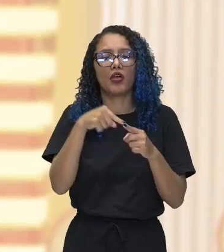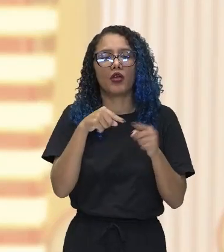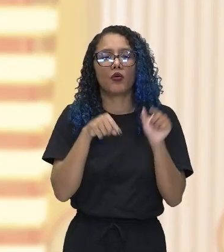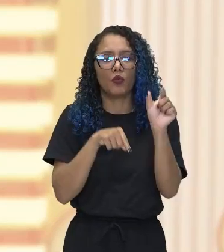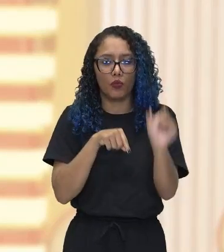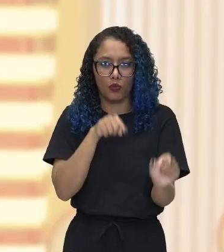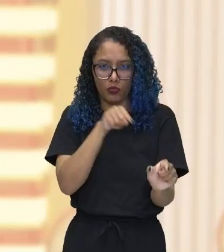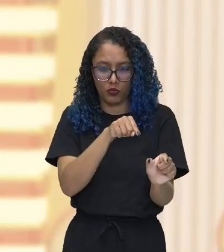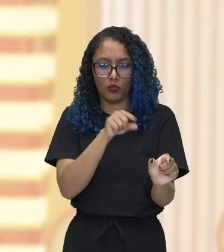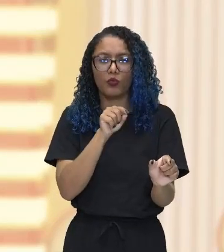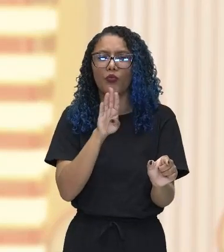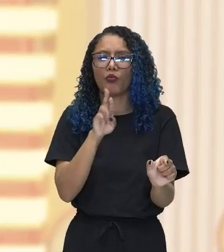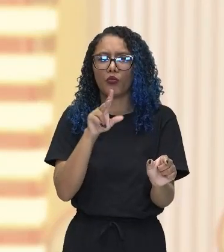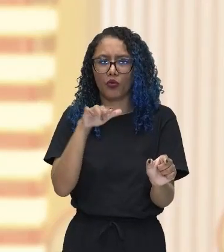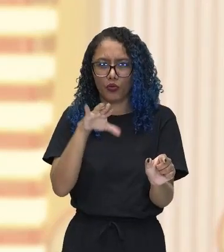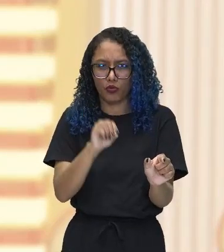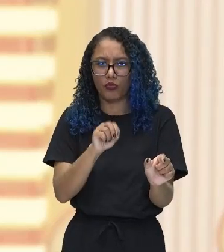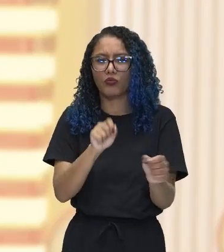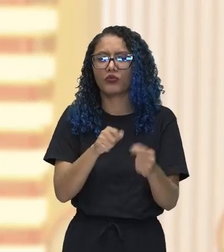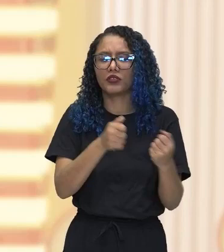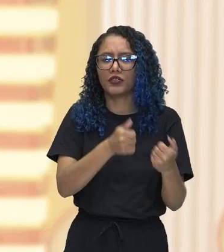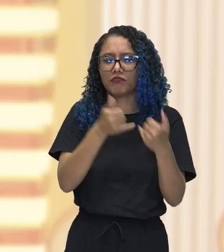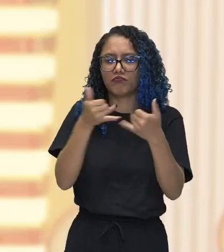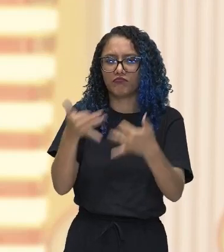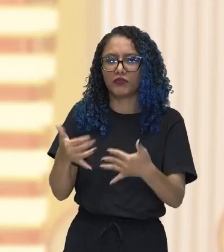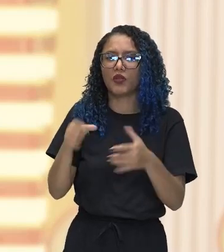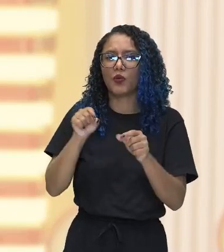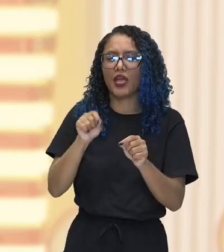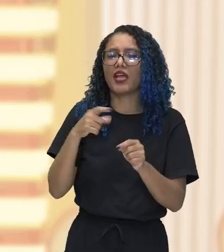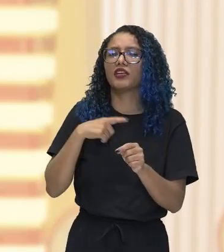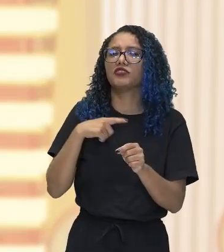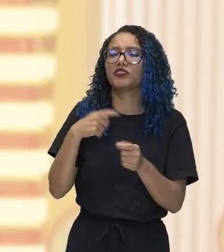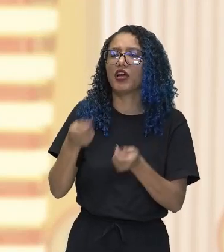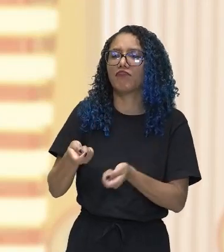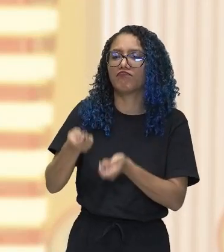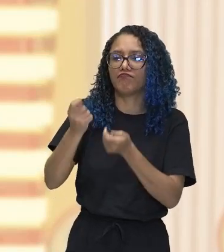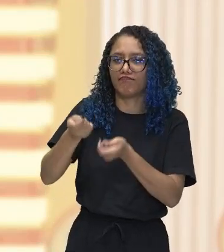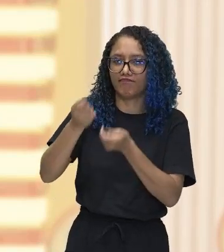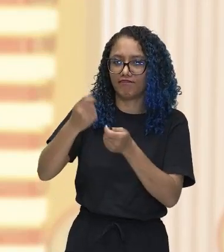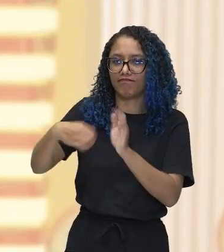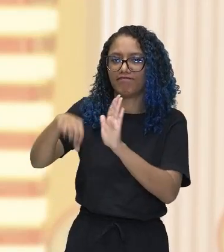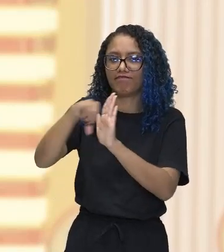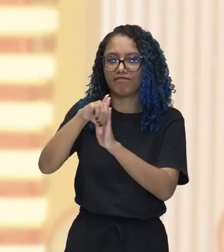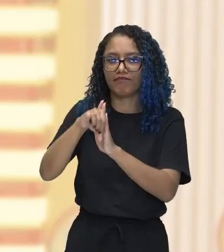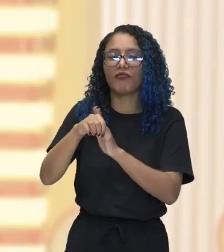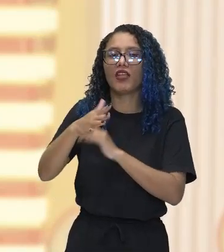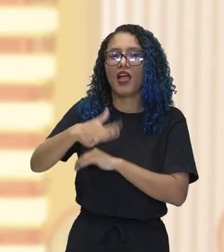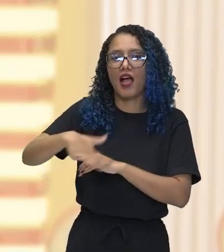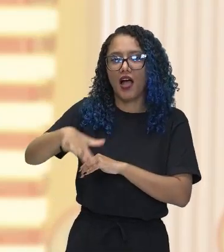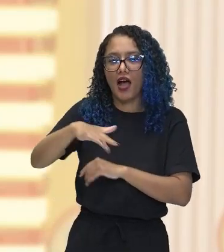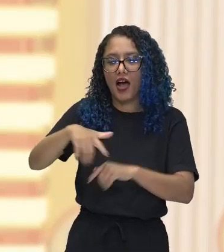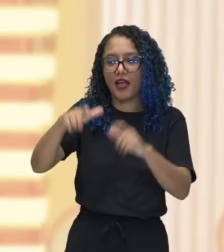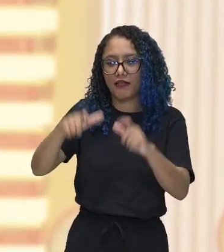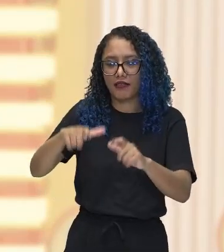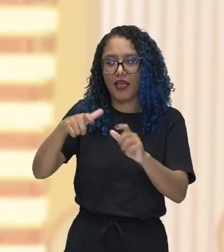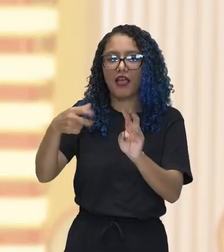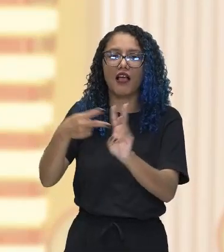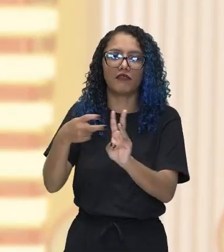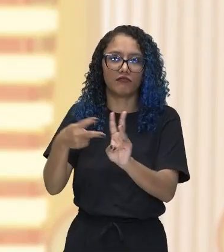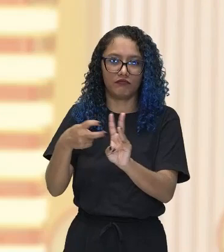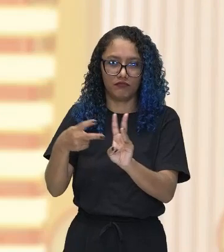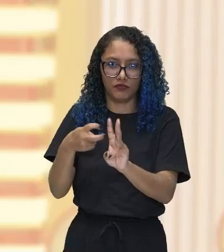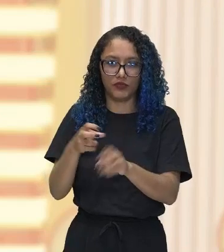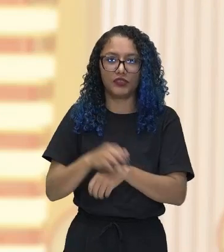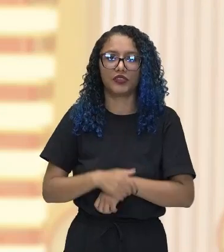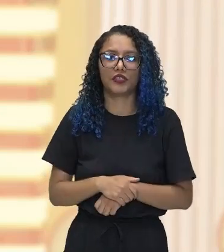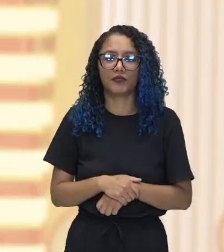aí, falado para as autoridades sobre a pesca ilegal em terras indígenas. Ambos desapareceram e depois de